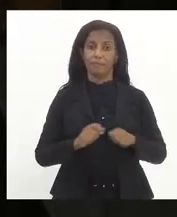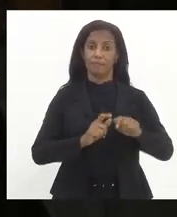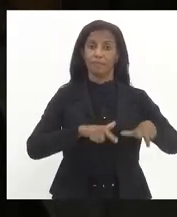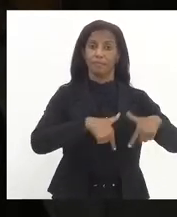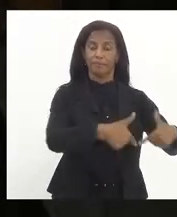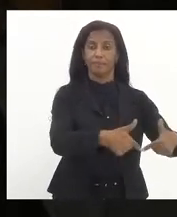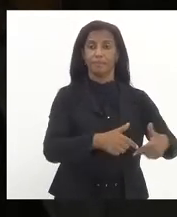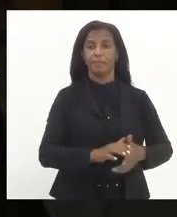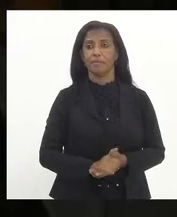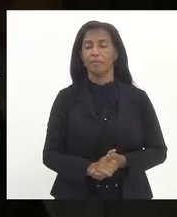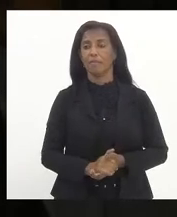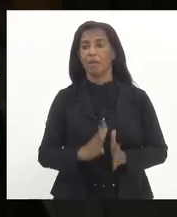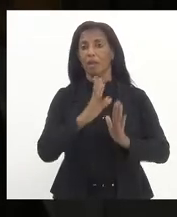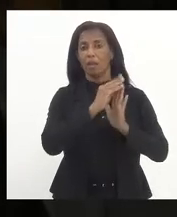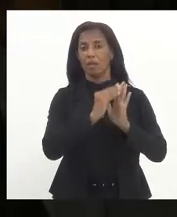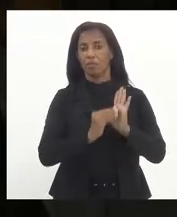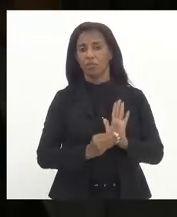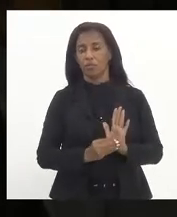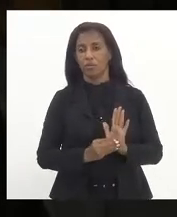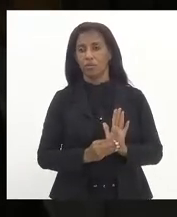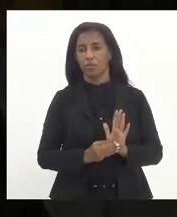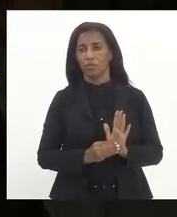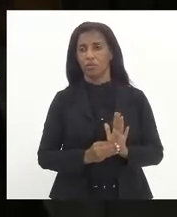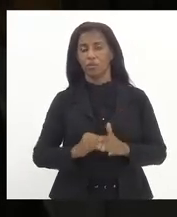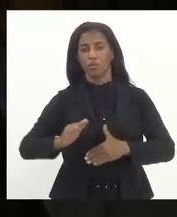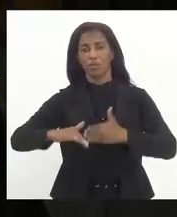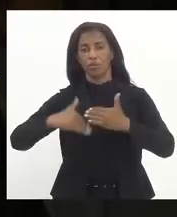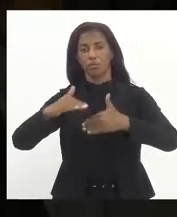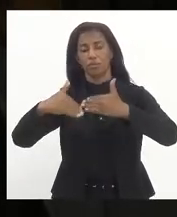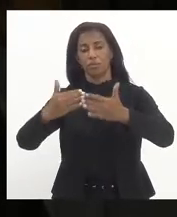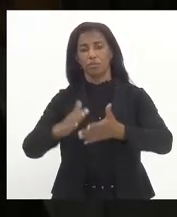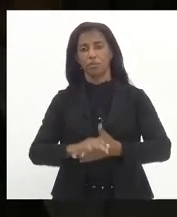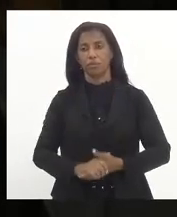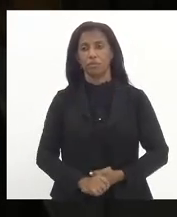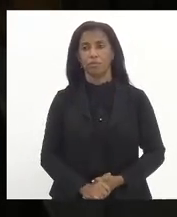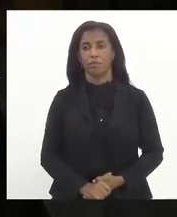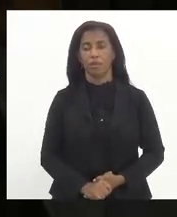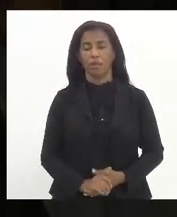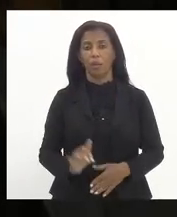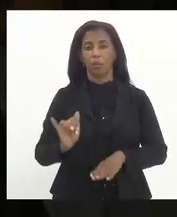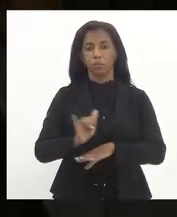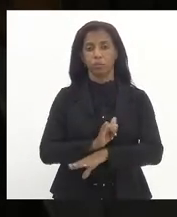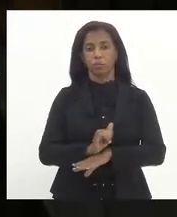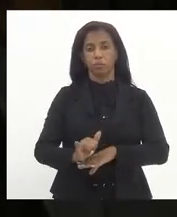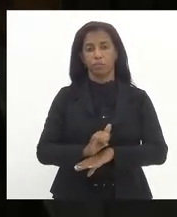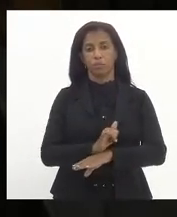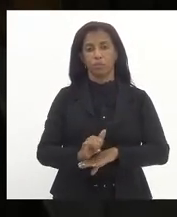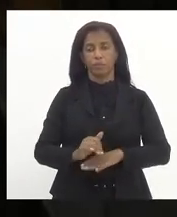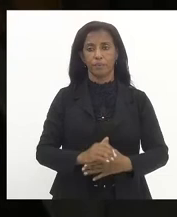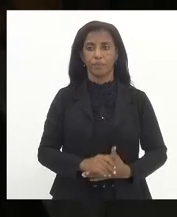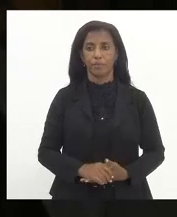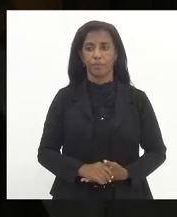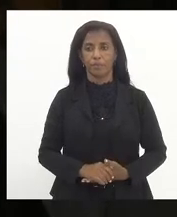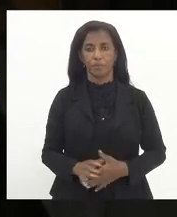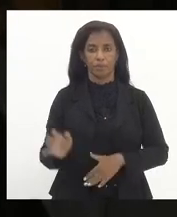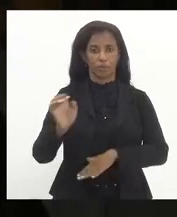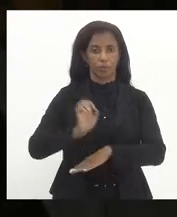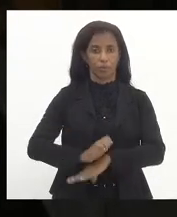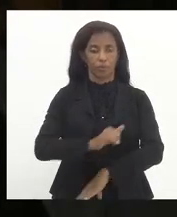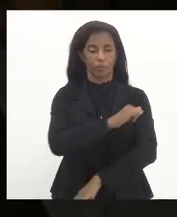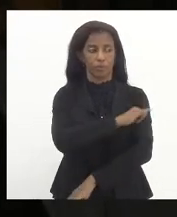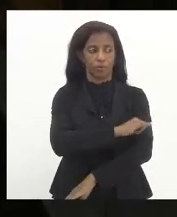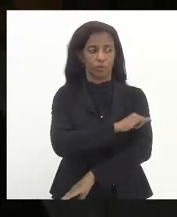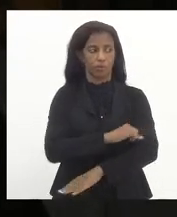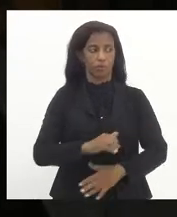né, uma agenda de desenvolvimento estratégico do Estado do Rio de